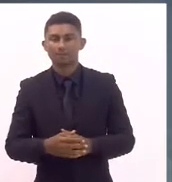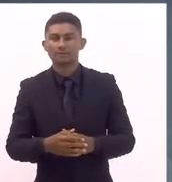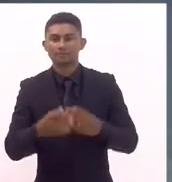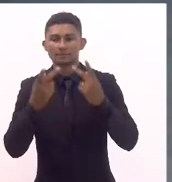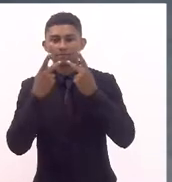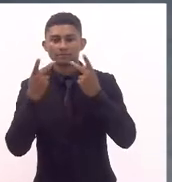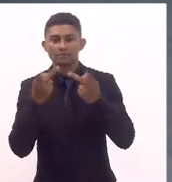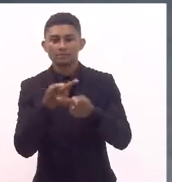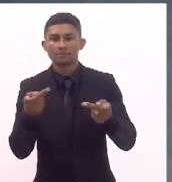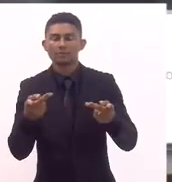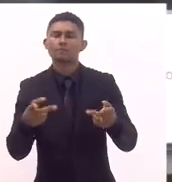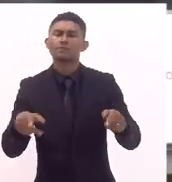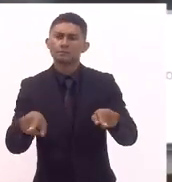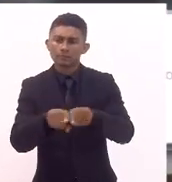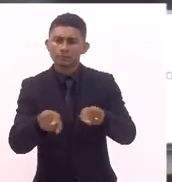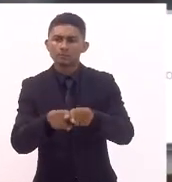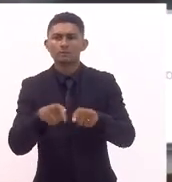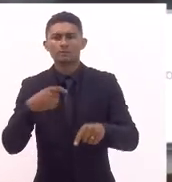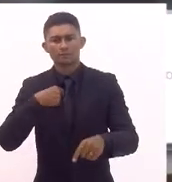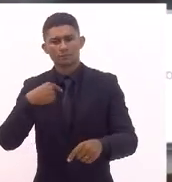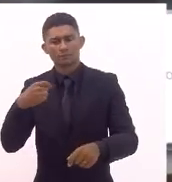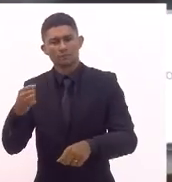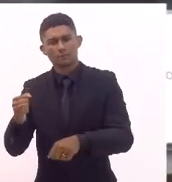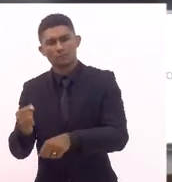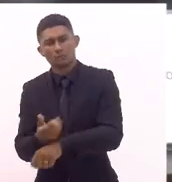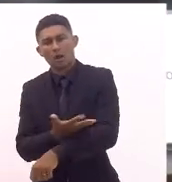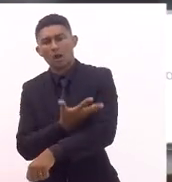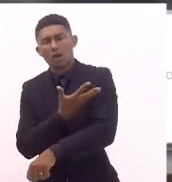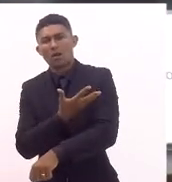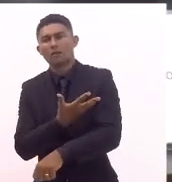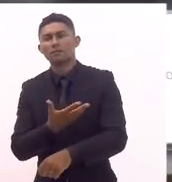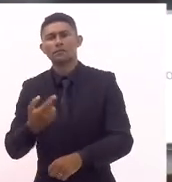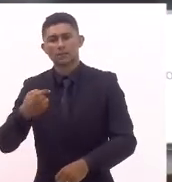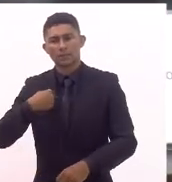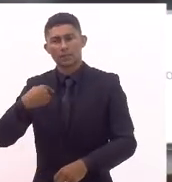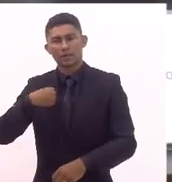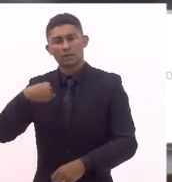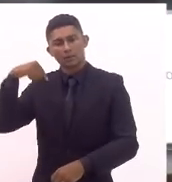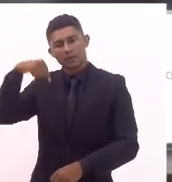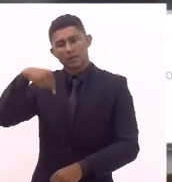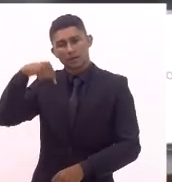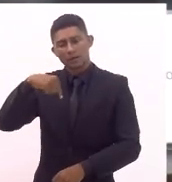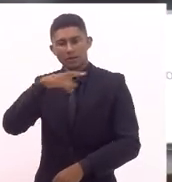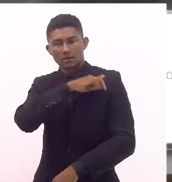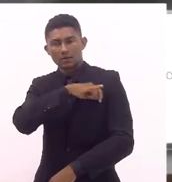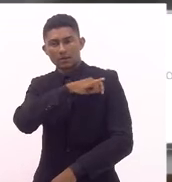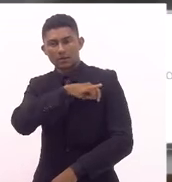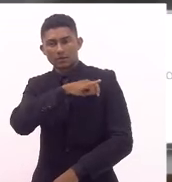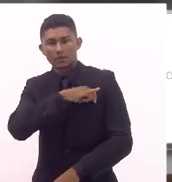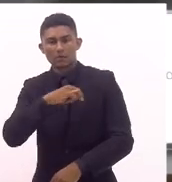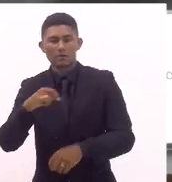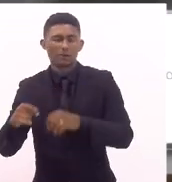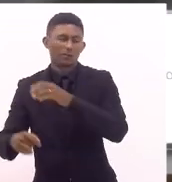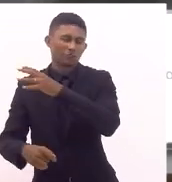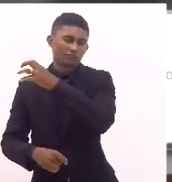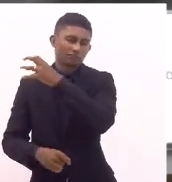aqui eu também como todo mundo tô muito emocionada para ver se E aí o país para vir aqui